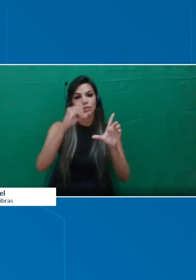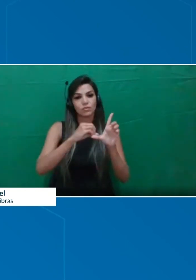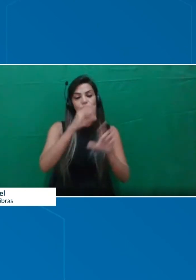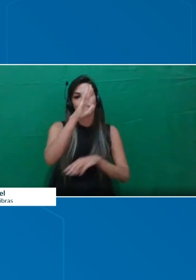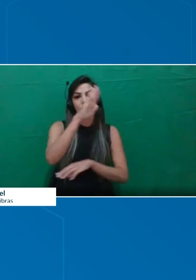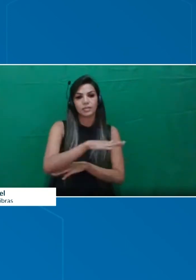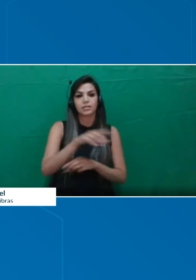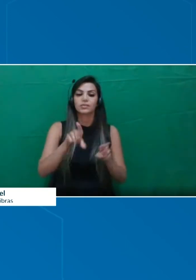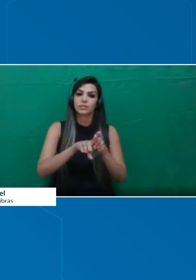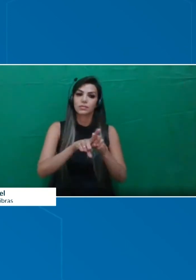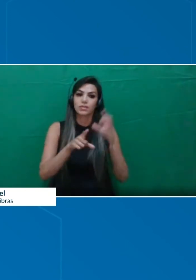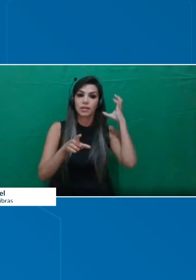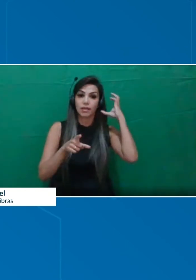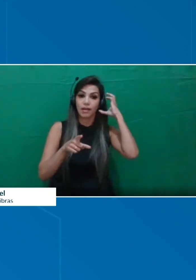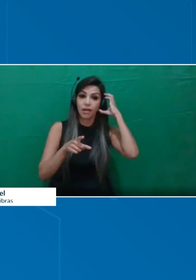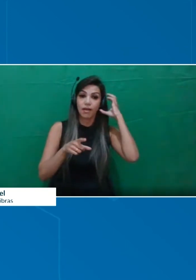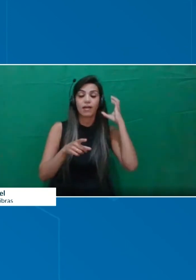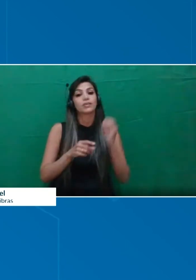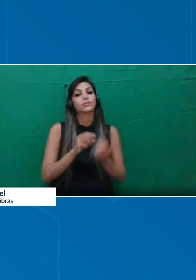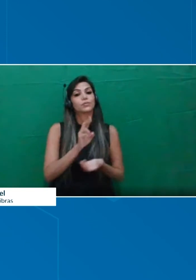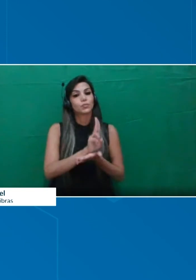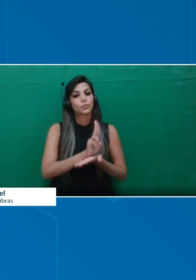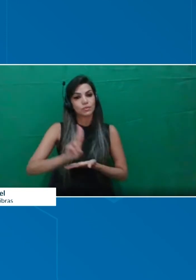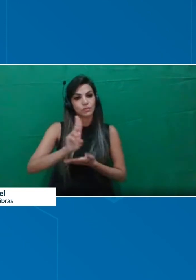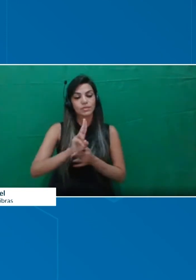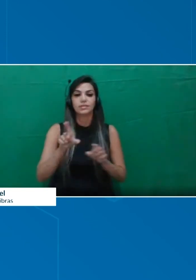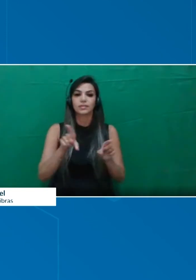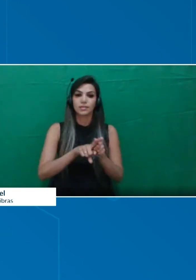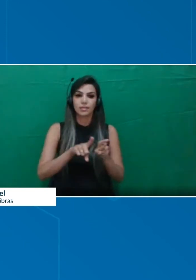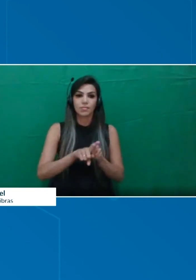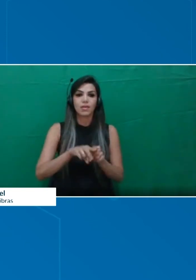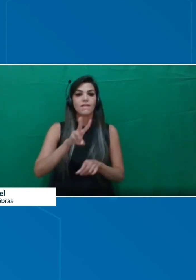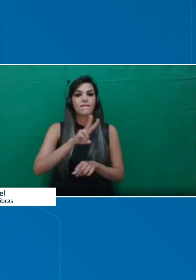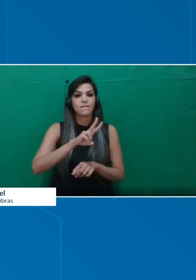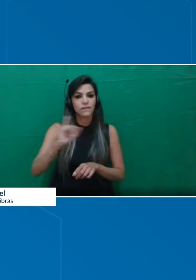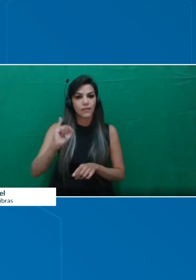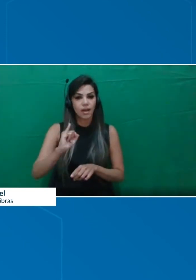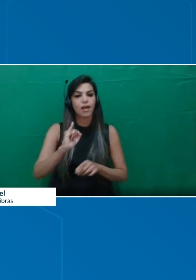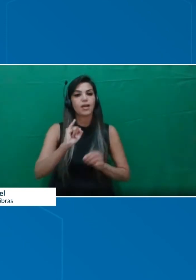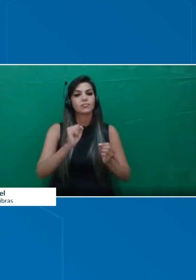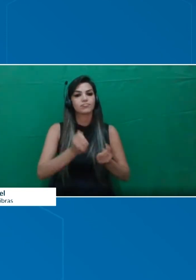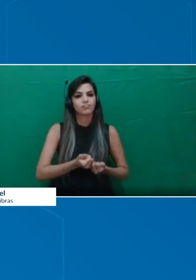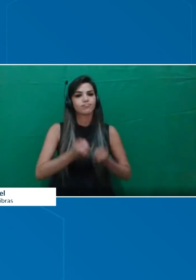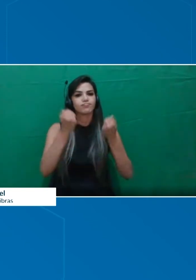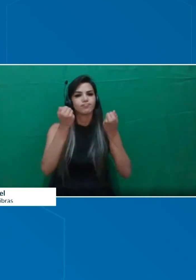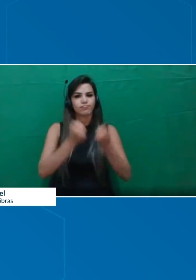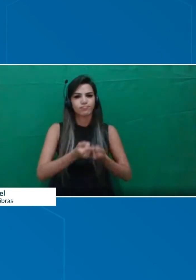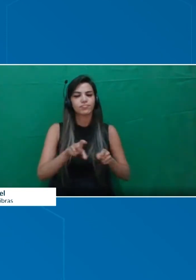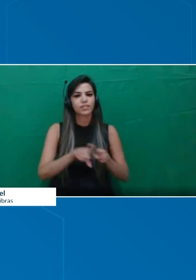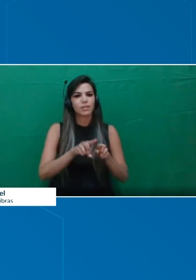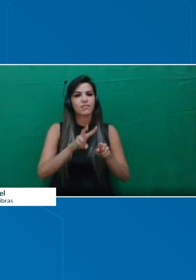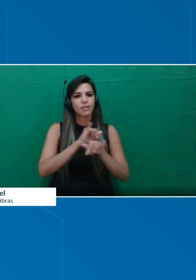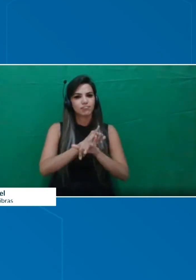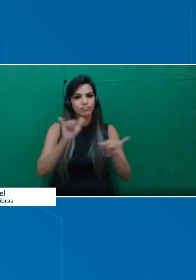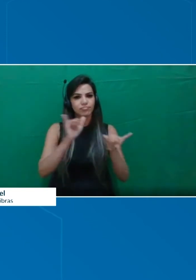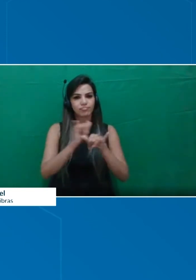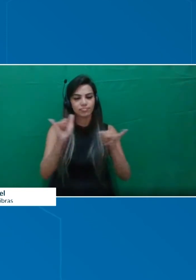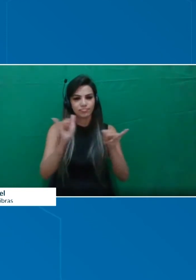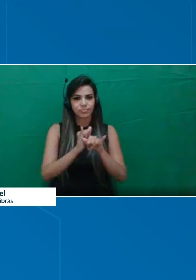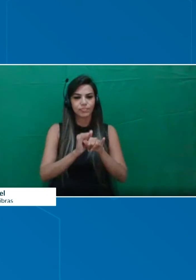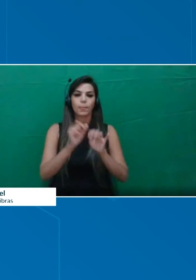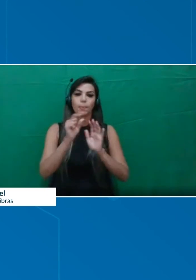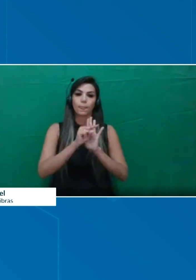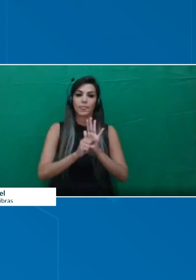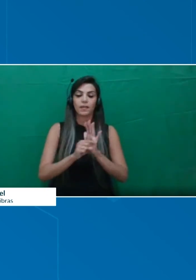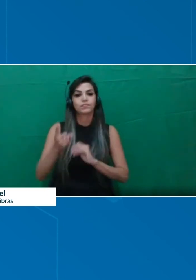rádio universitária, que vai também transmitir a programação. Então, a gente está ampliando, como eu falei, e